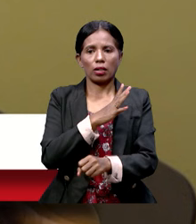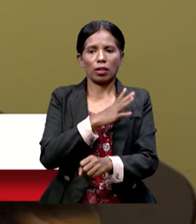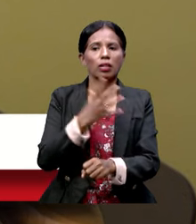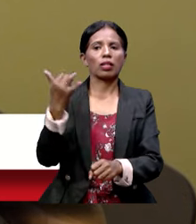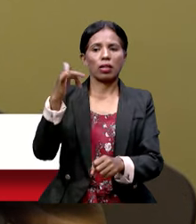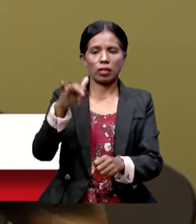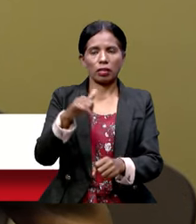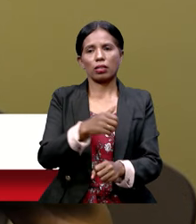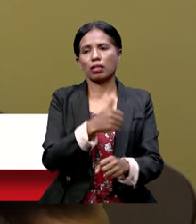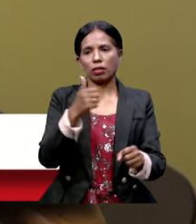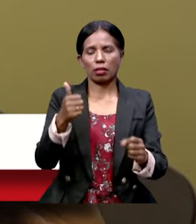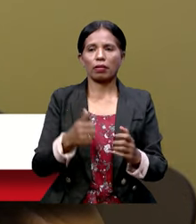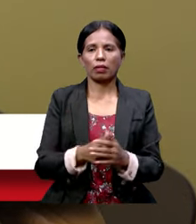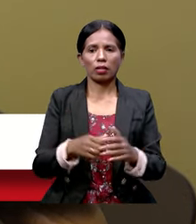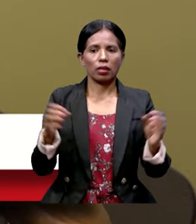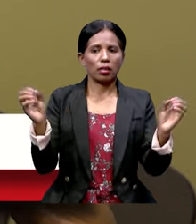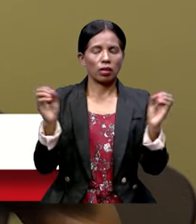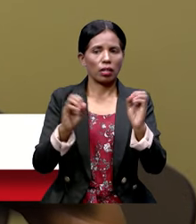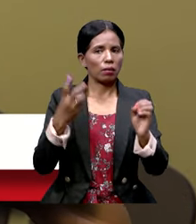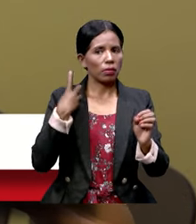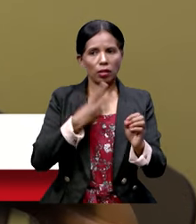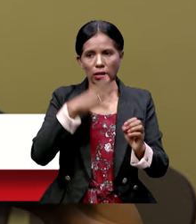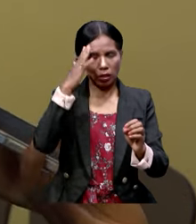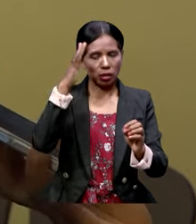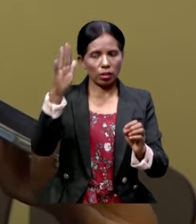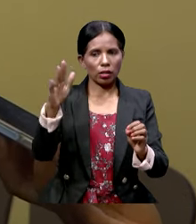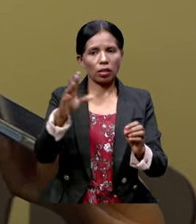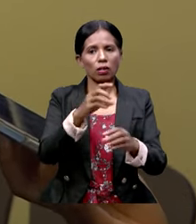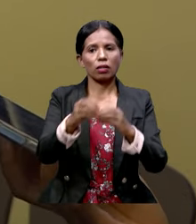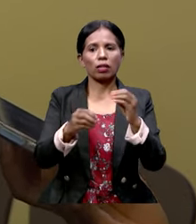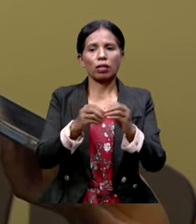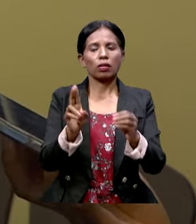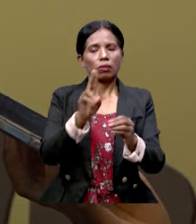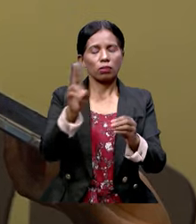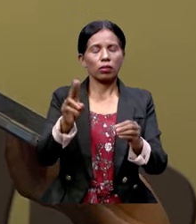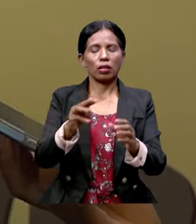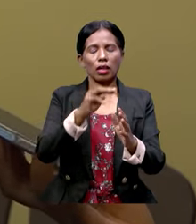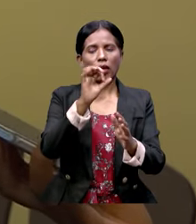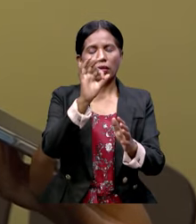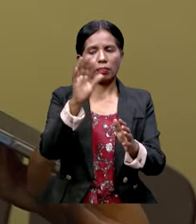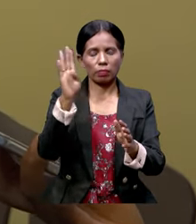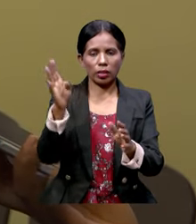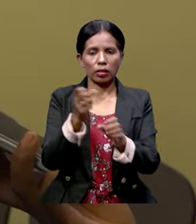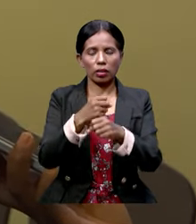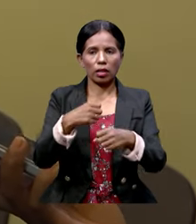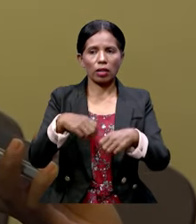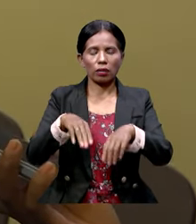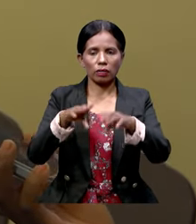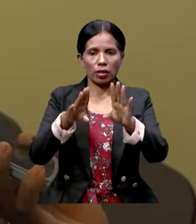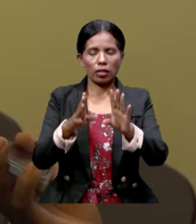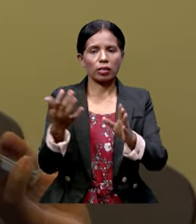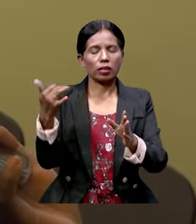Valumos lá com paradeiro, lá com contato. Valo aproveita a mídia social, será halo, será